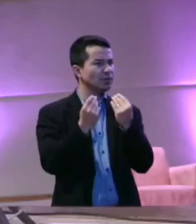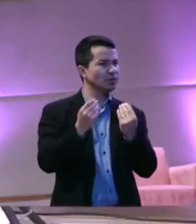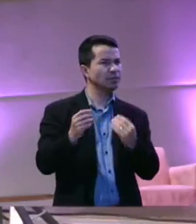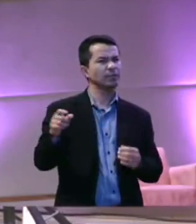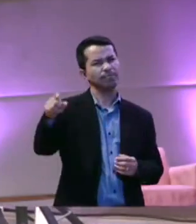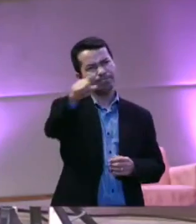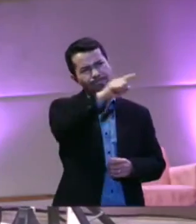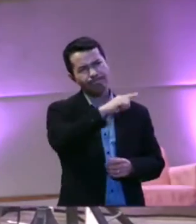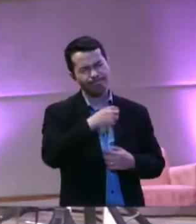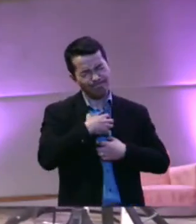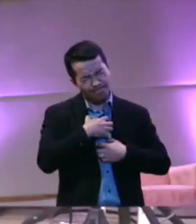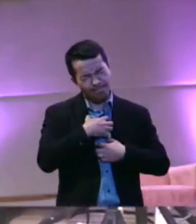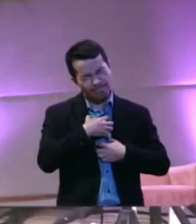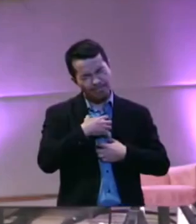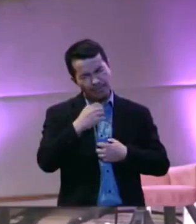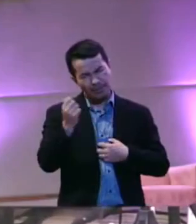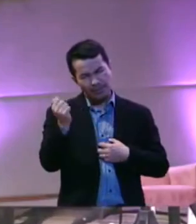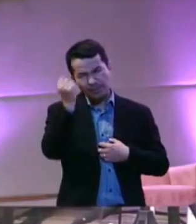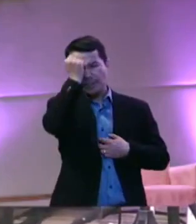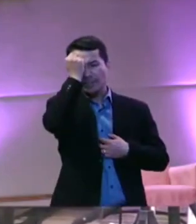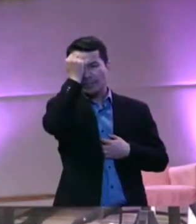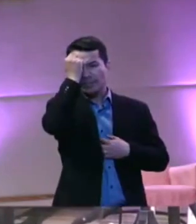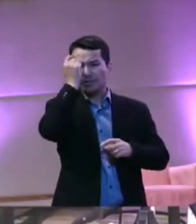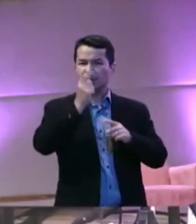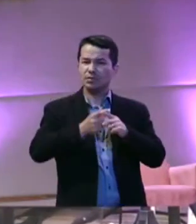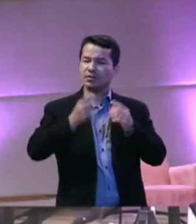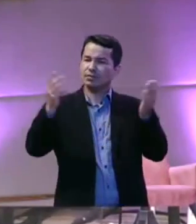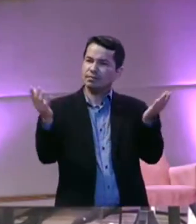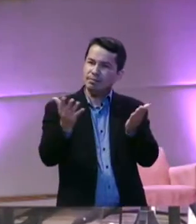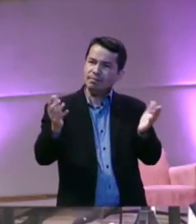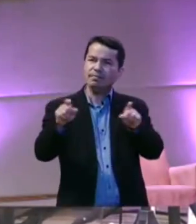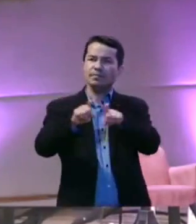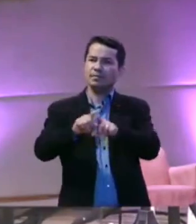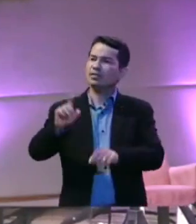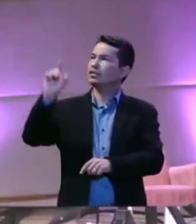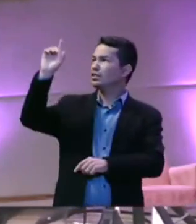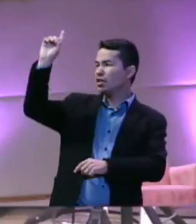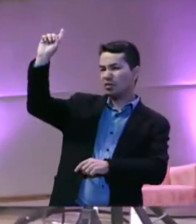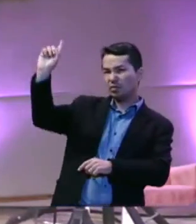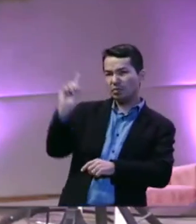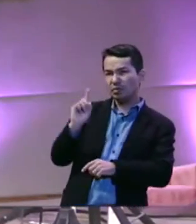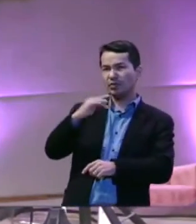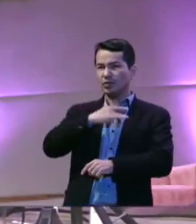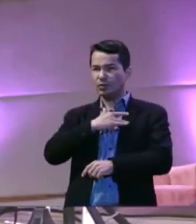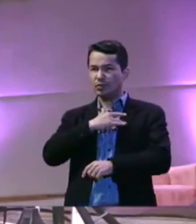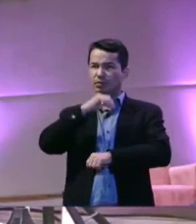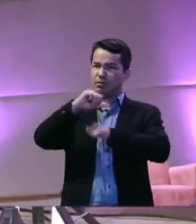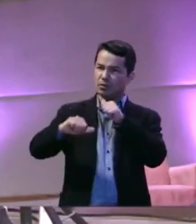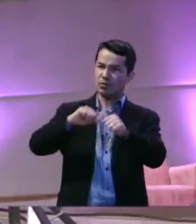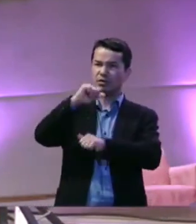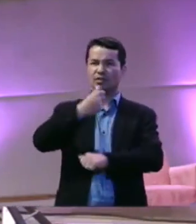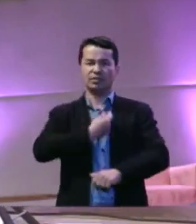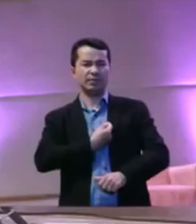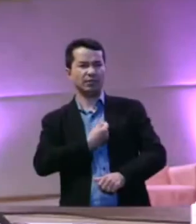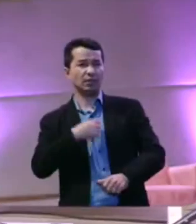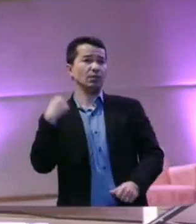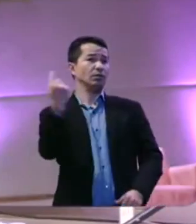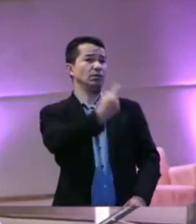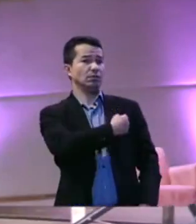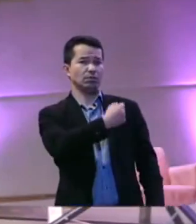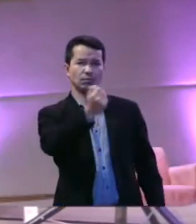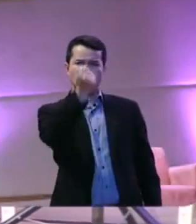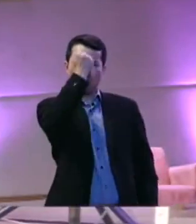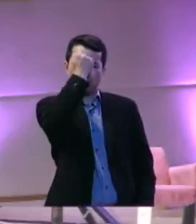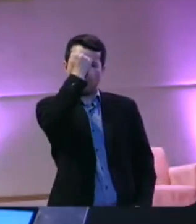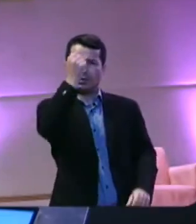de atitude. É a primeira coisa que a visitação de Deus traz sobre nós. Nós nos arrependemos de algum caminho mau e nós mudamos